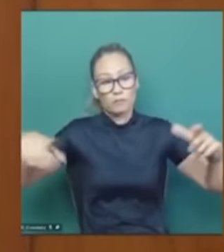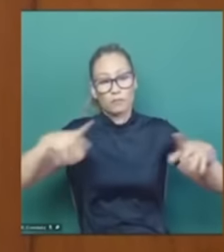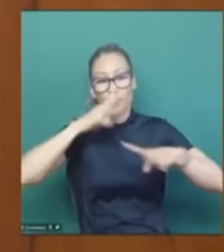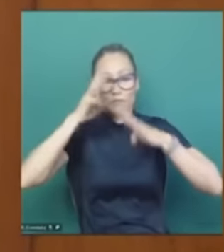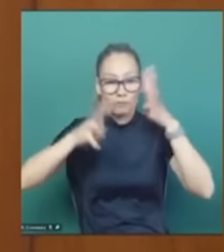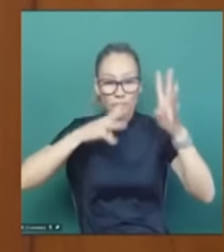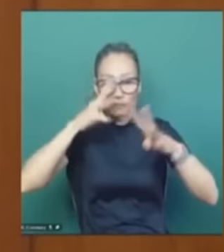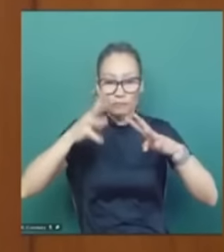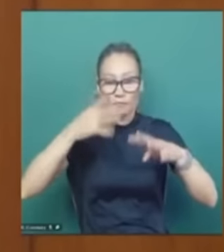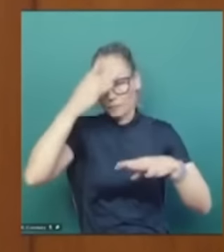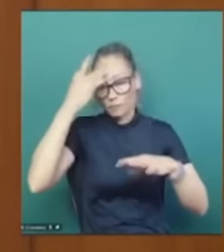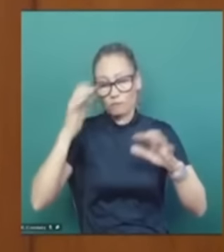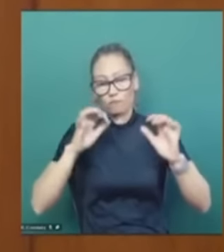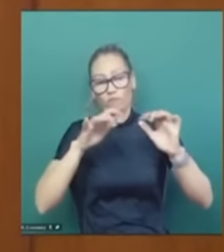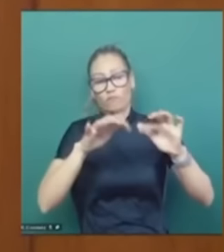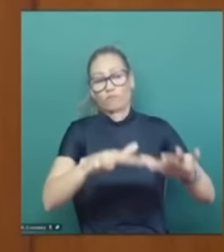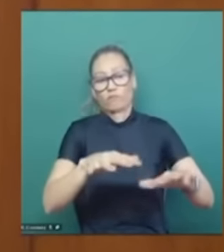colocar